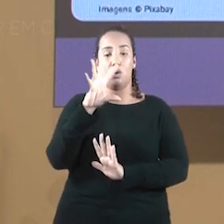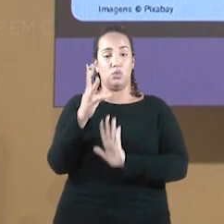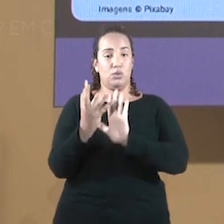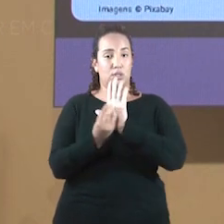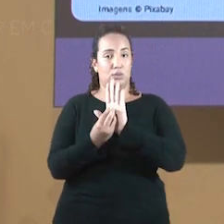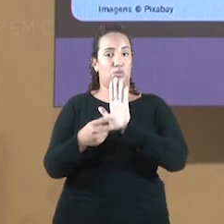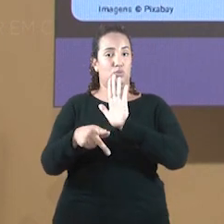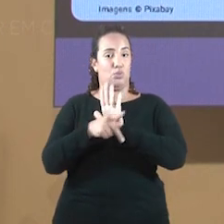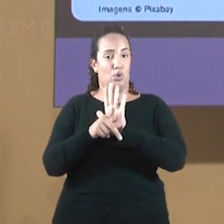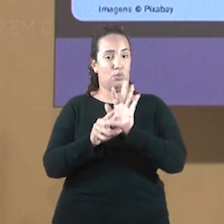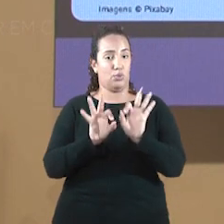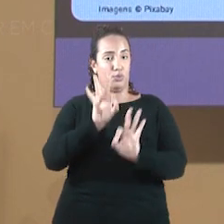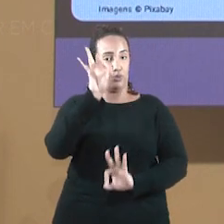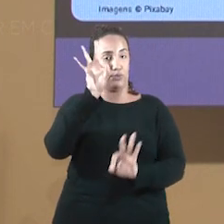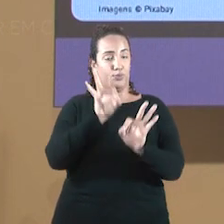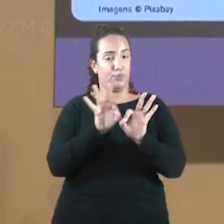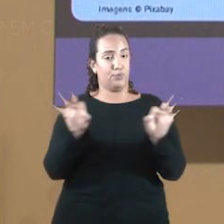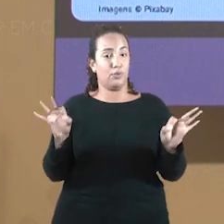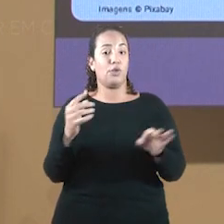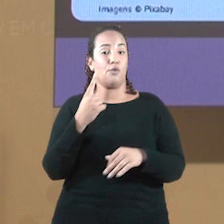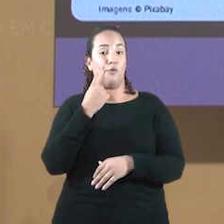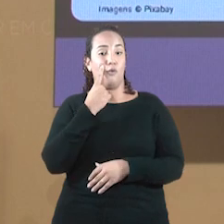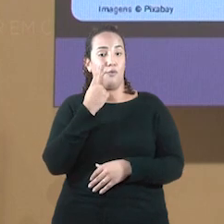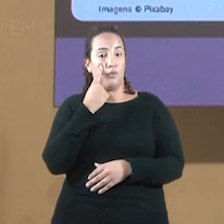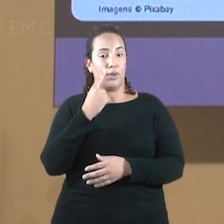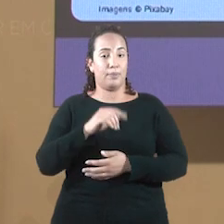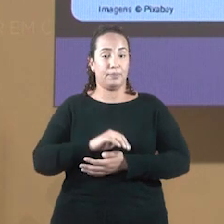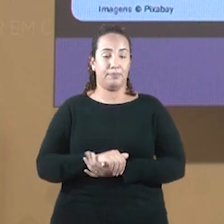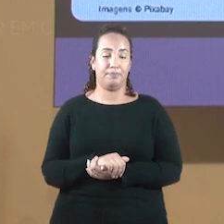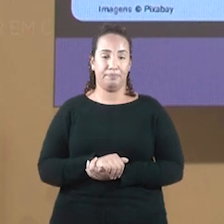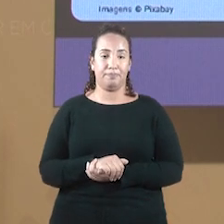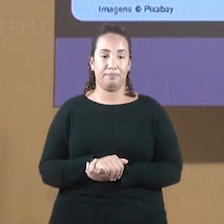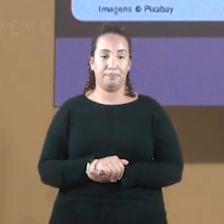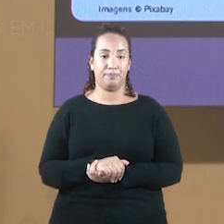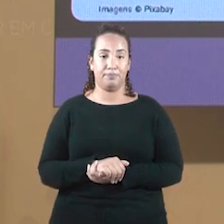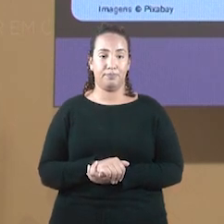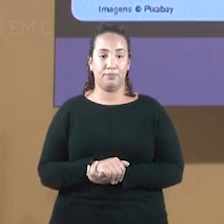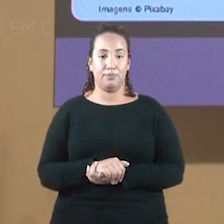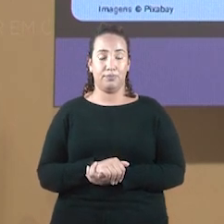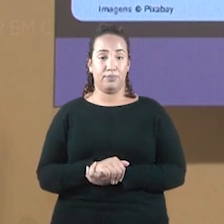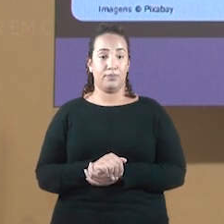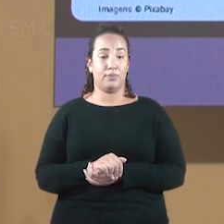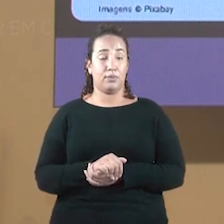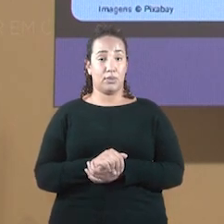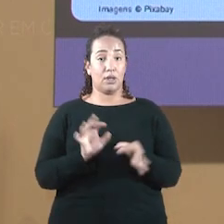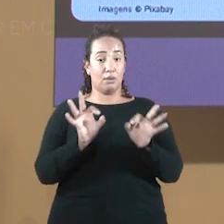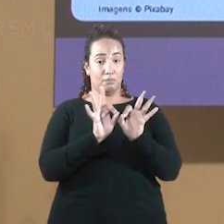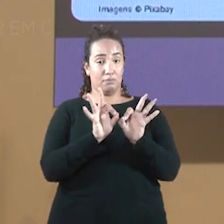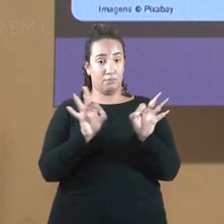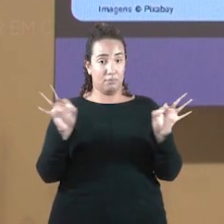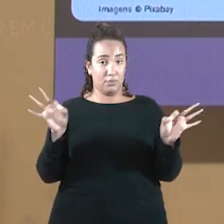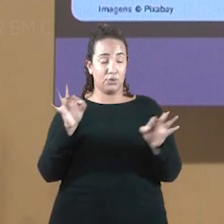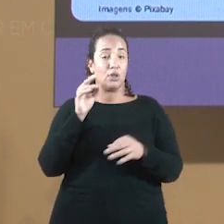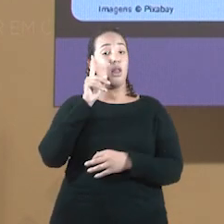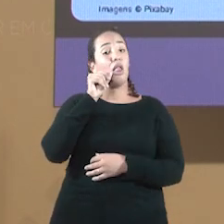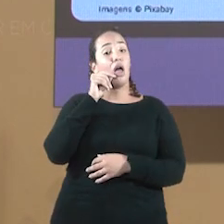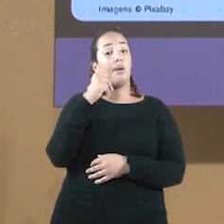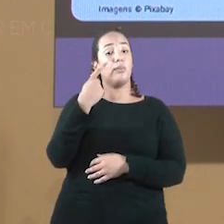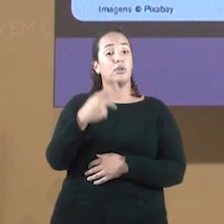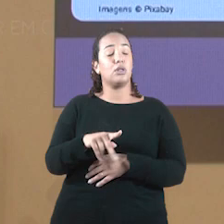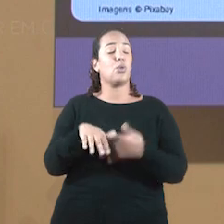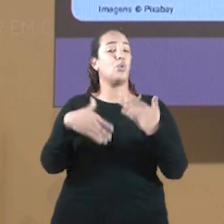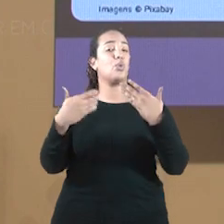de medida. Vamos ver isso juntos. Para medir o comprimento do seu lápis, qual